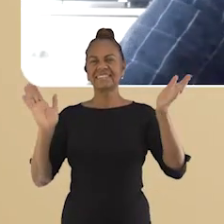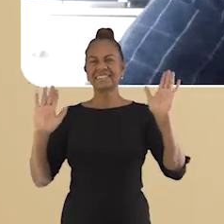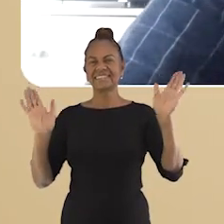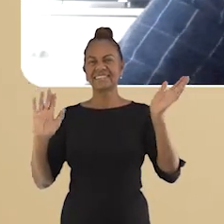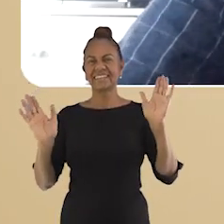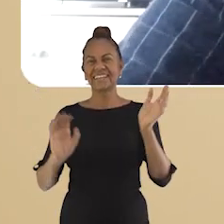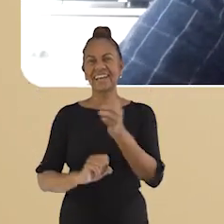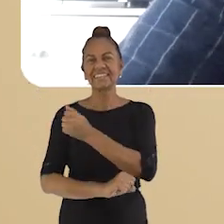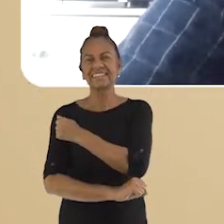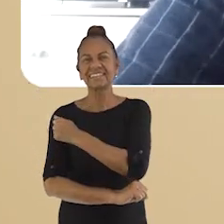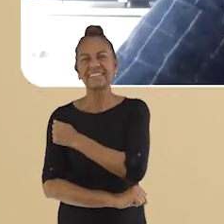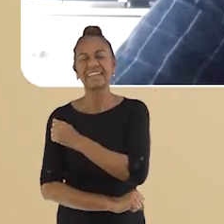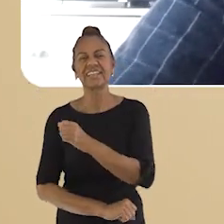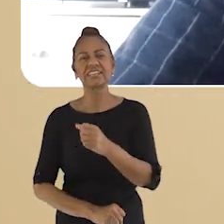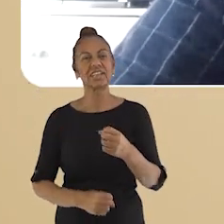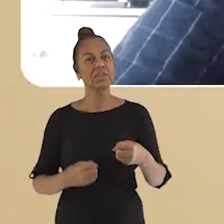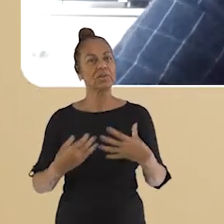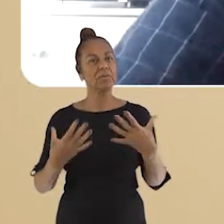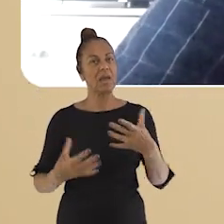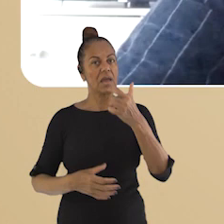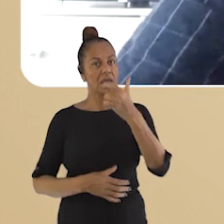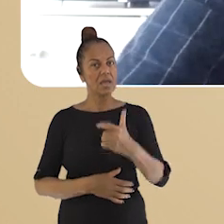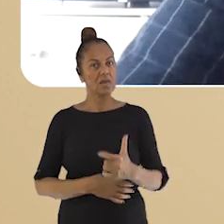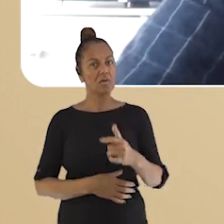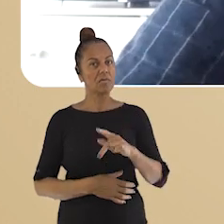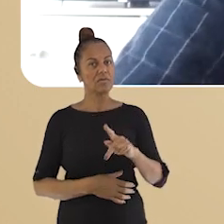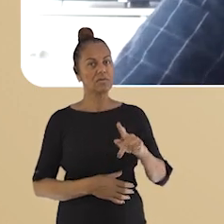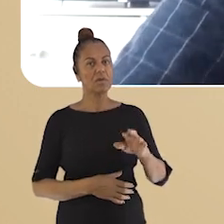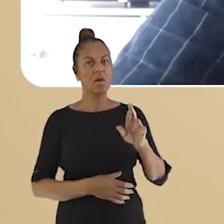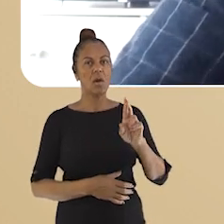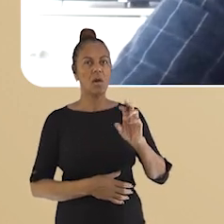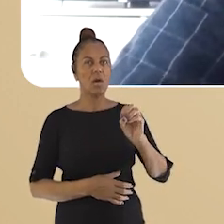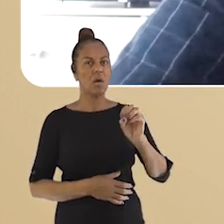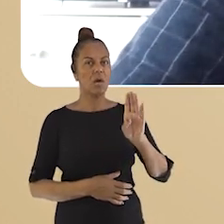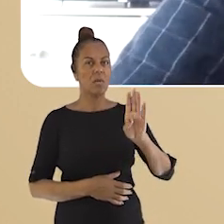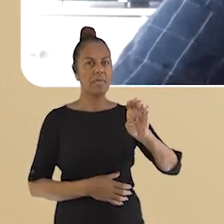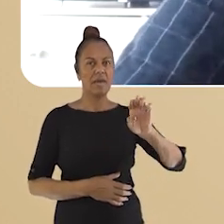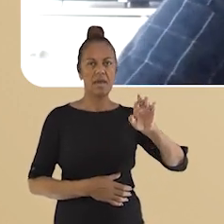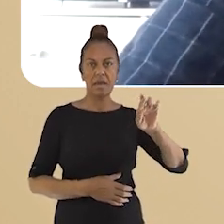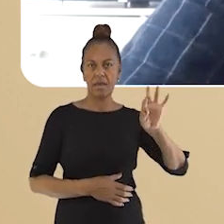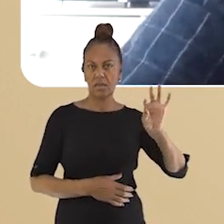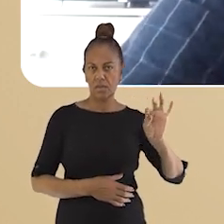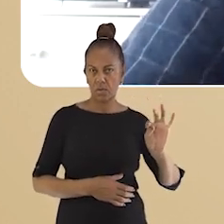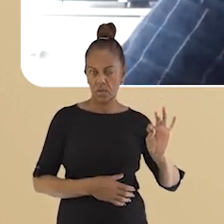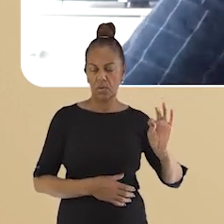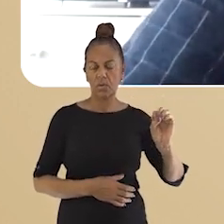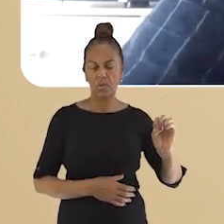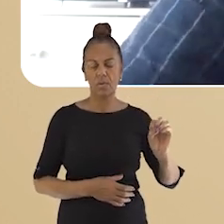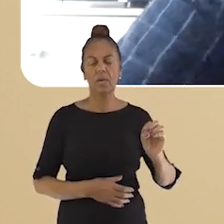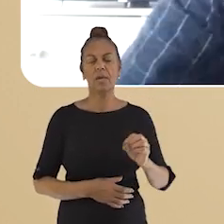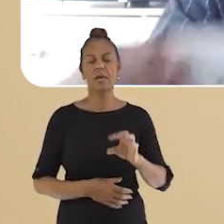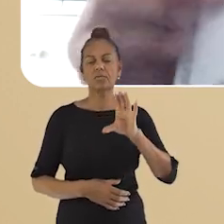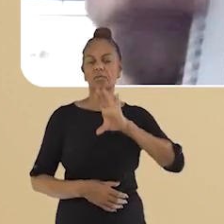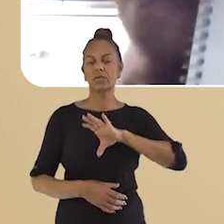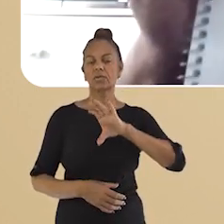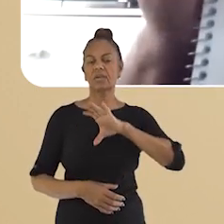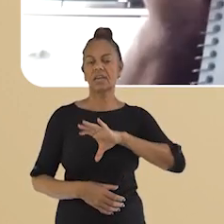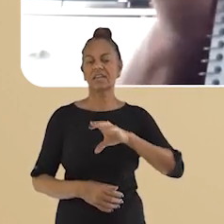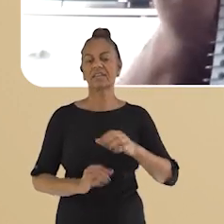Olá, estudantes! Tudo bem com vocês? Eu sou o professor Roberto, de língua portuguesa. Meu nome